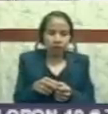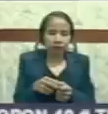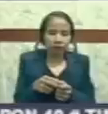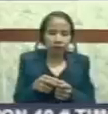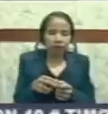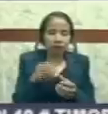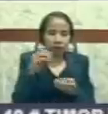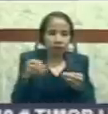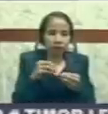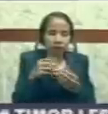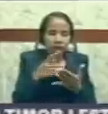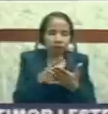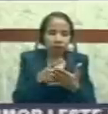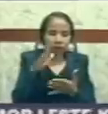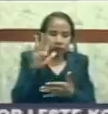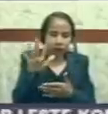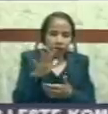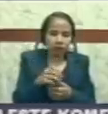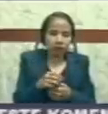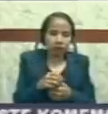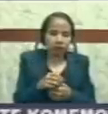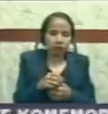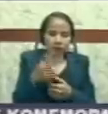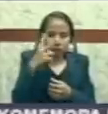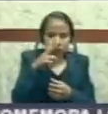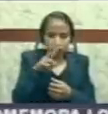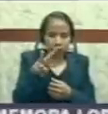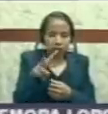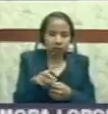Portanto, com a proposta 5, obviamente,